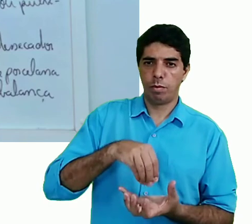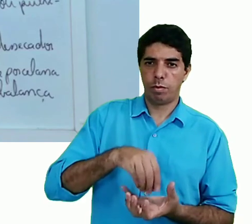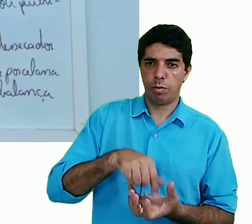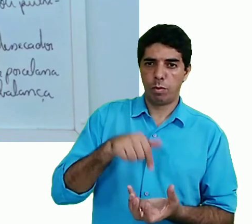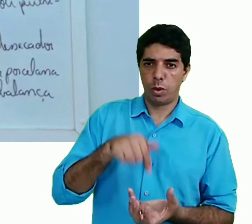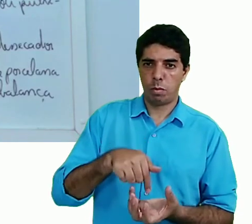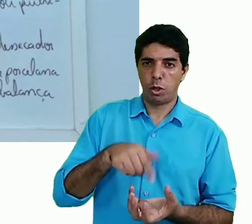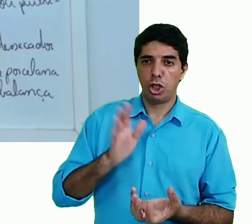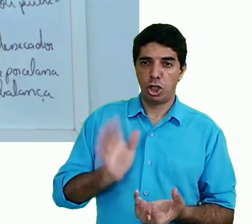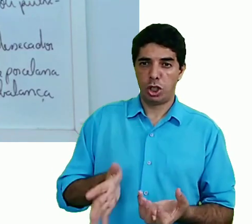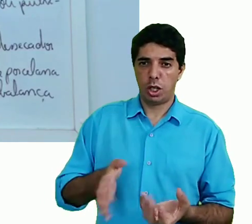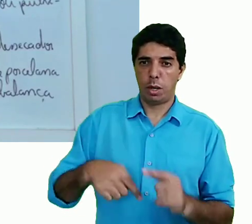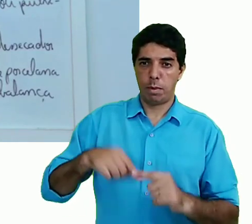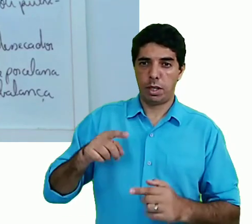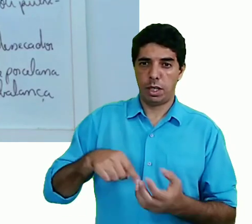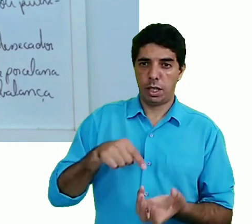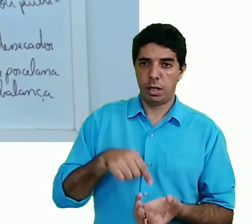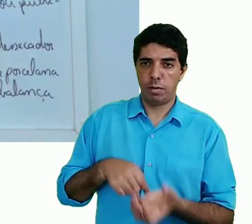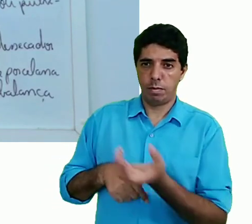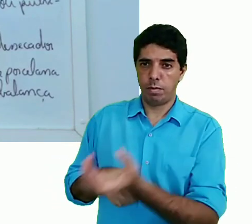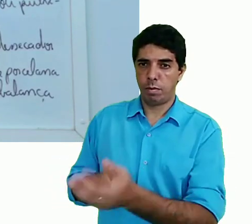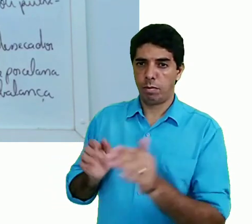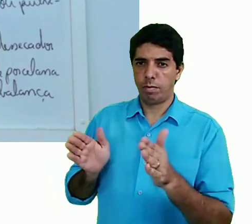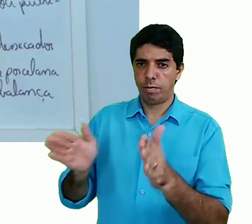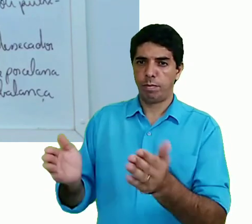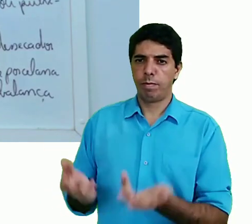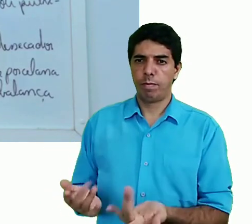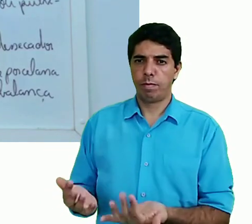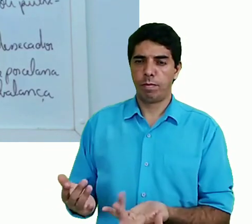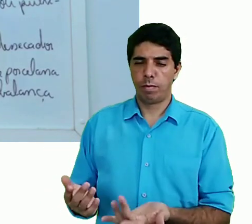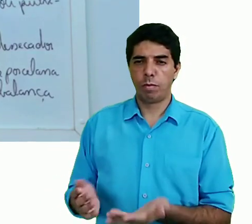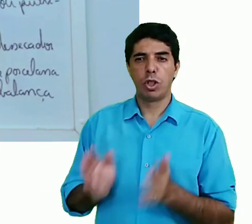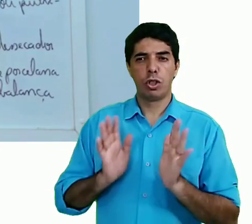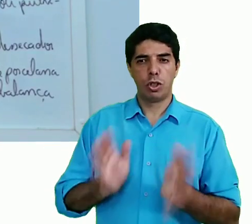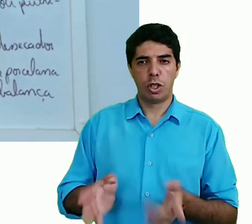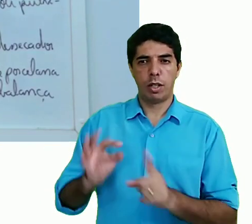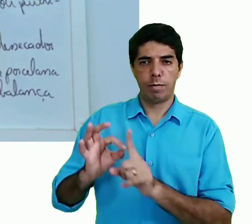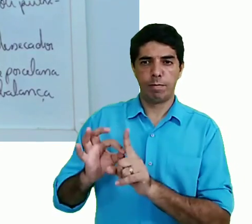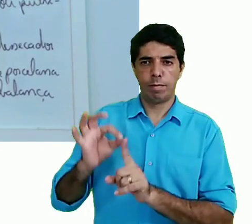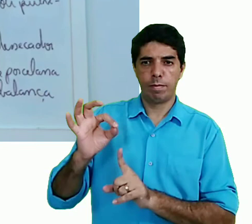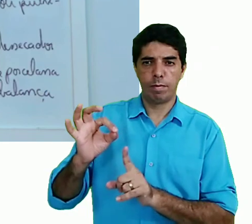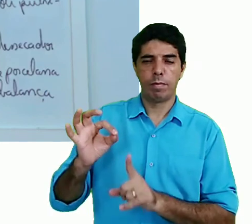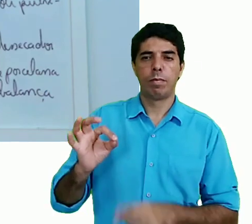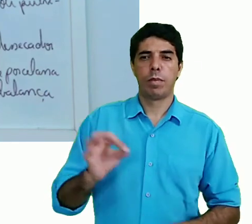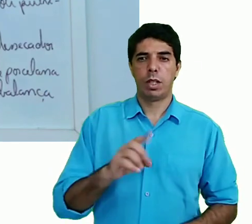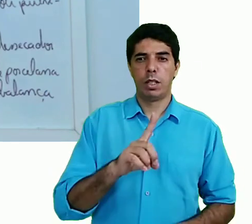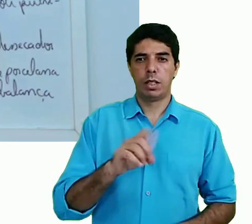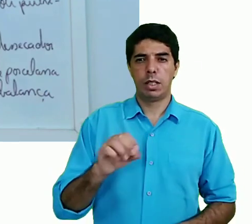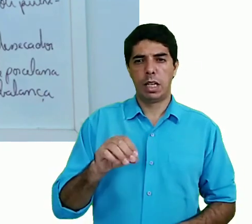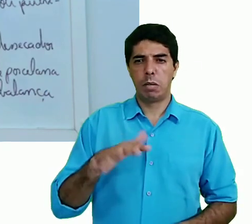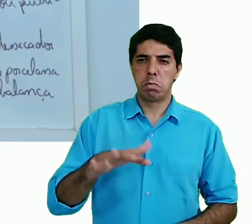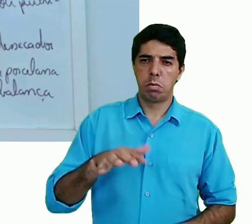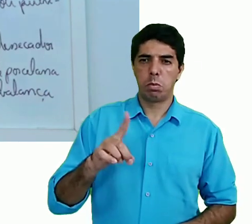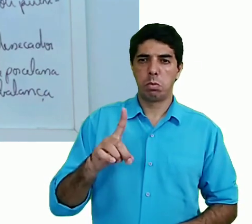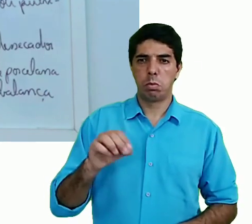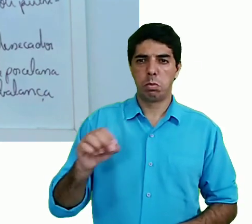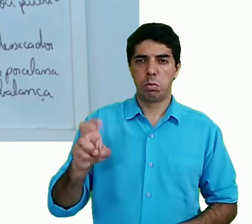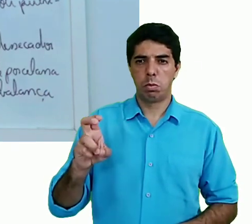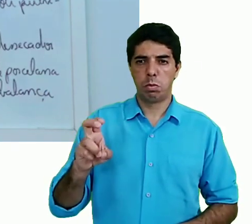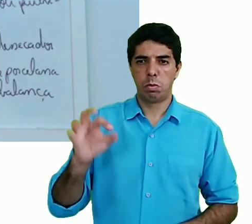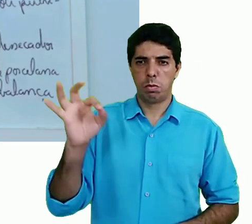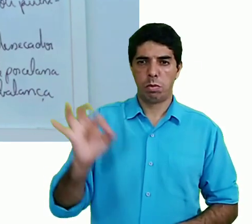de porcelana já com matéria-prima na estufa, na temperatura do qual eu havia falado para vocês, 100 a 105